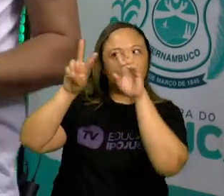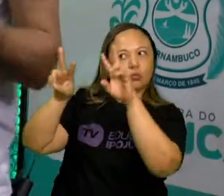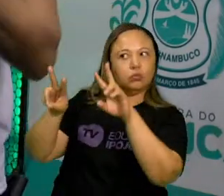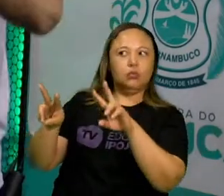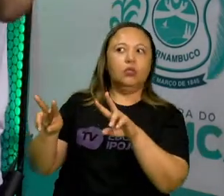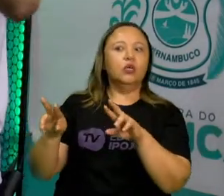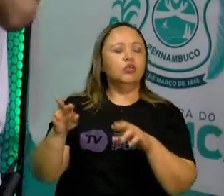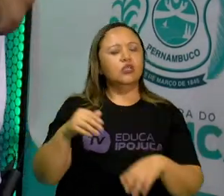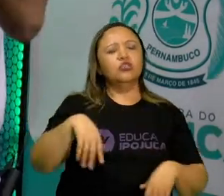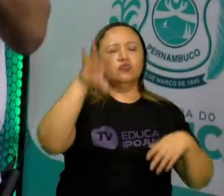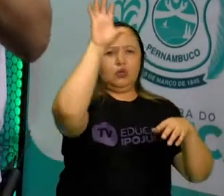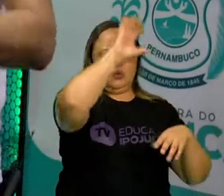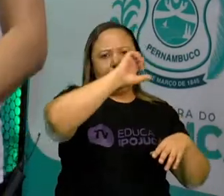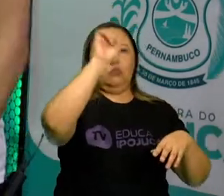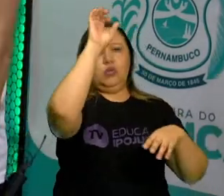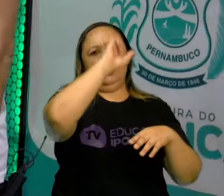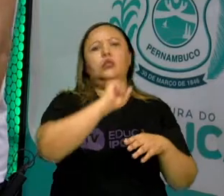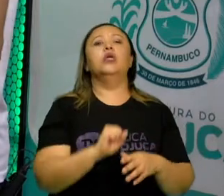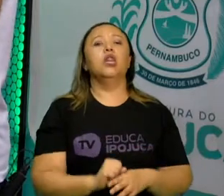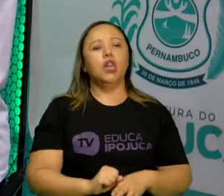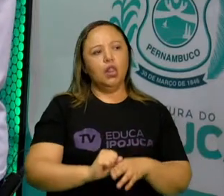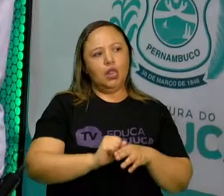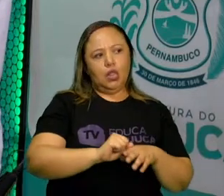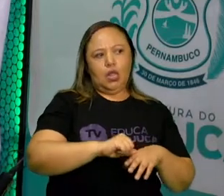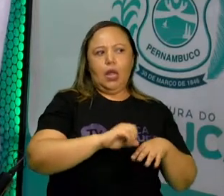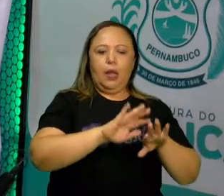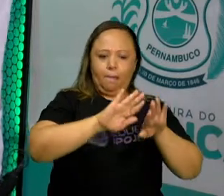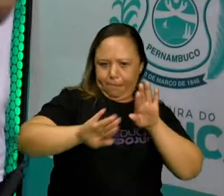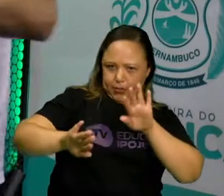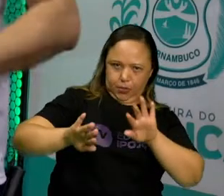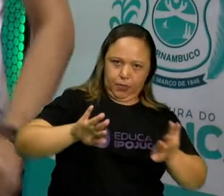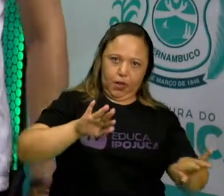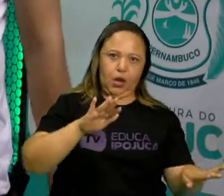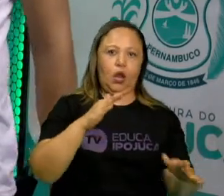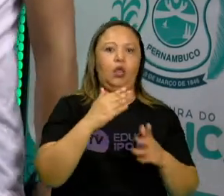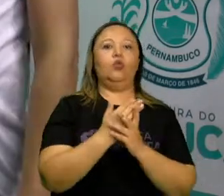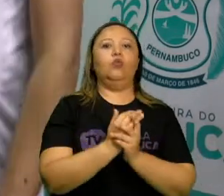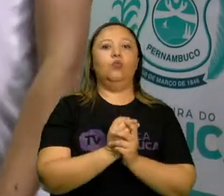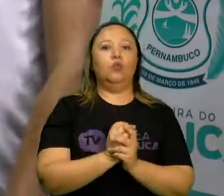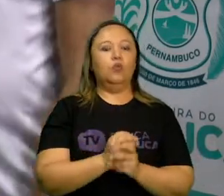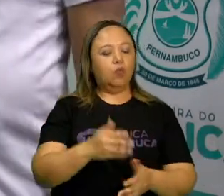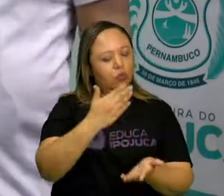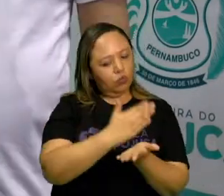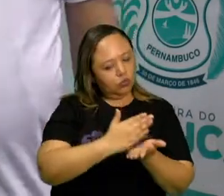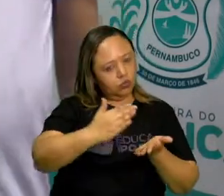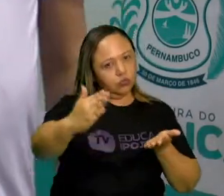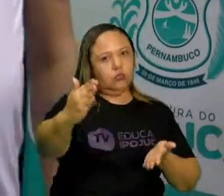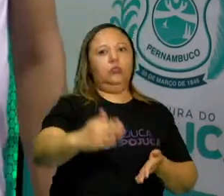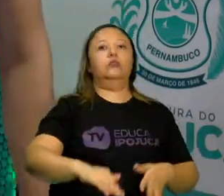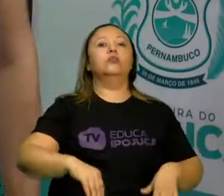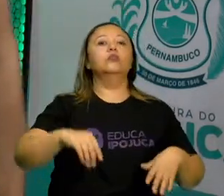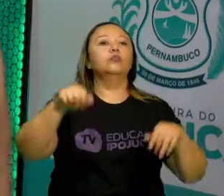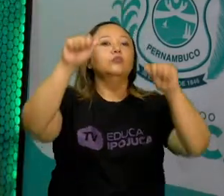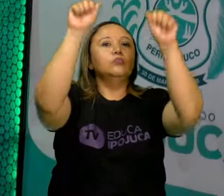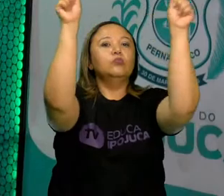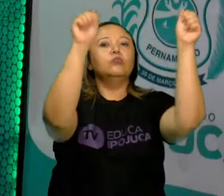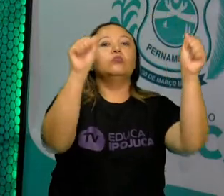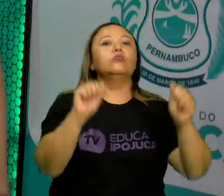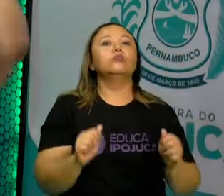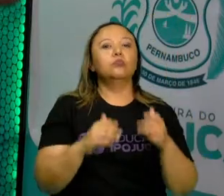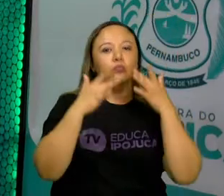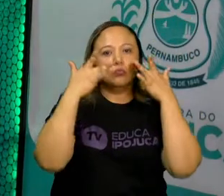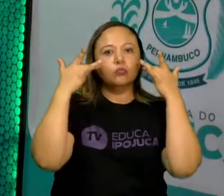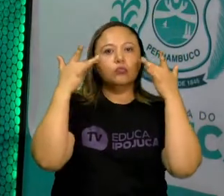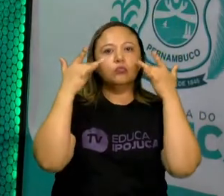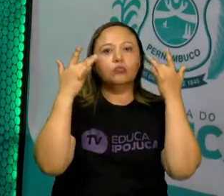ok? Porque senão é muita informação. Então a gente vai começar com as artes cênicas. Quais são as